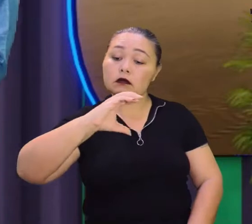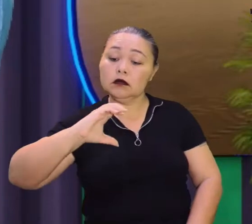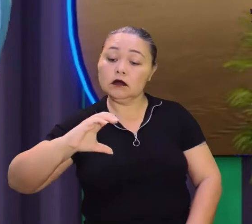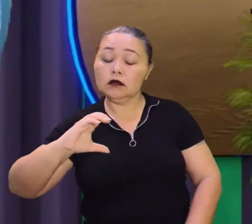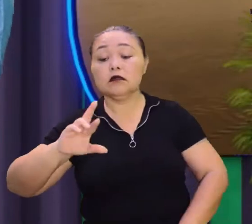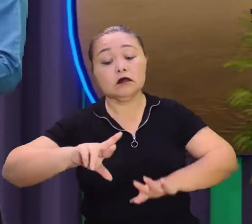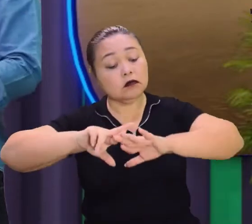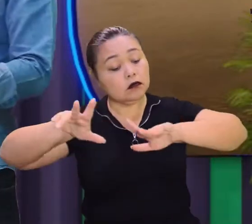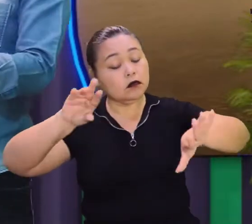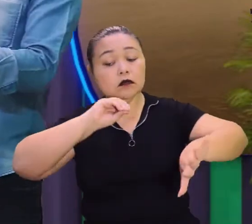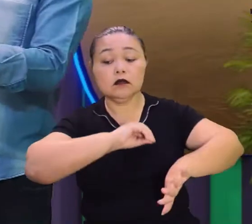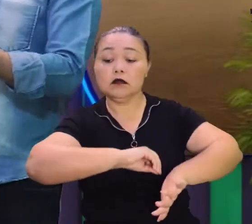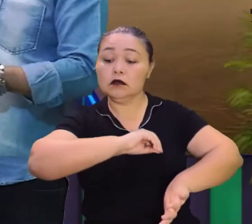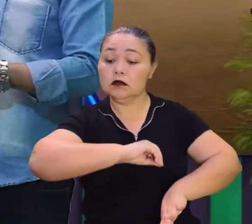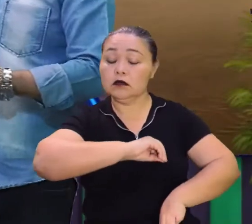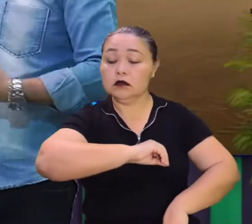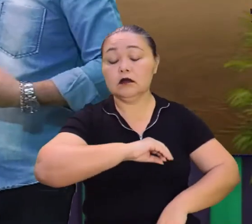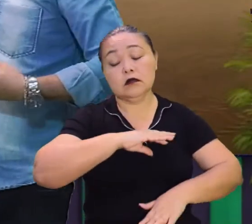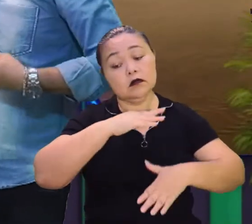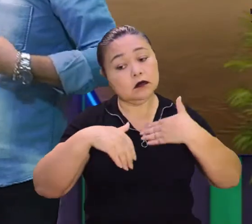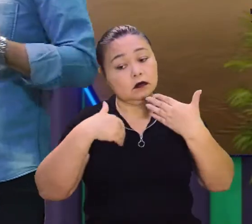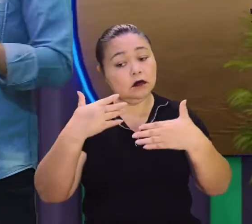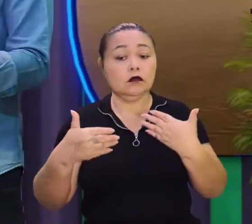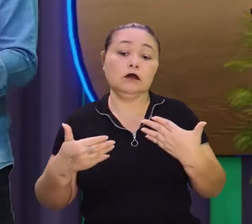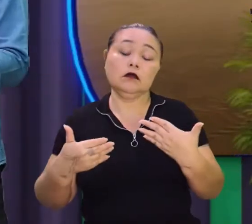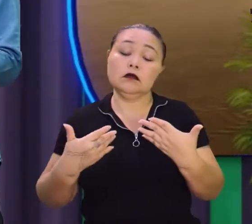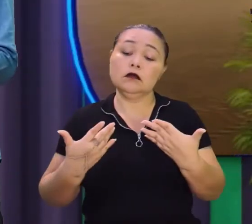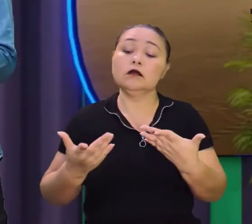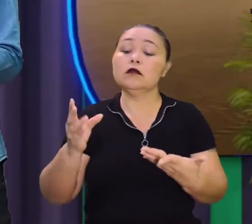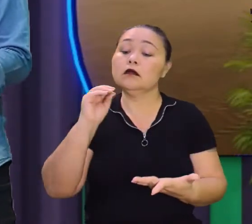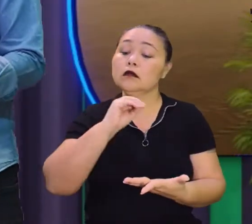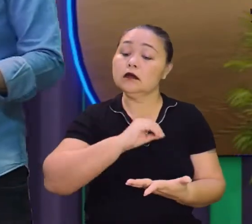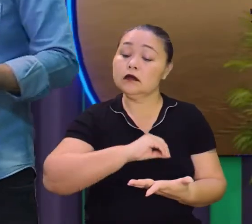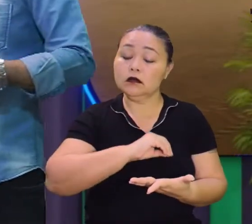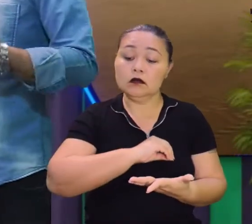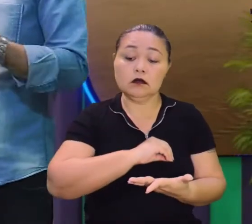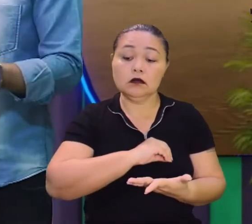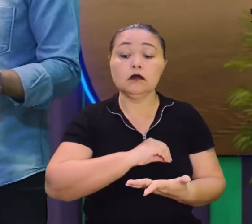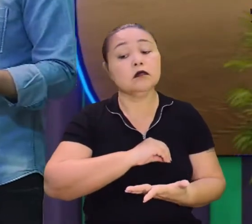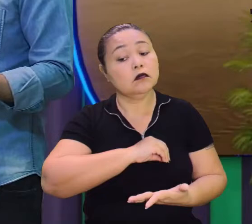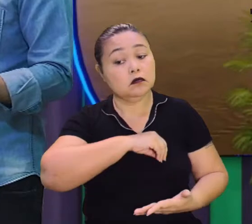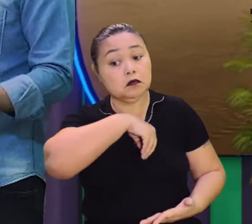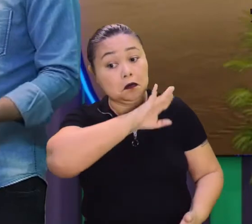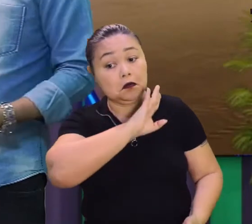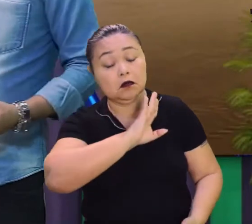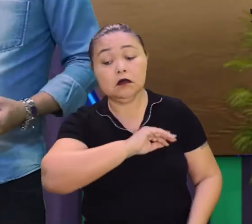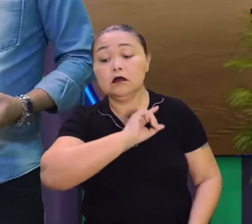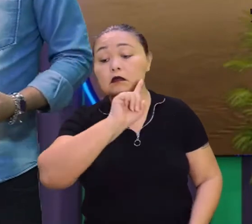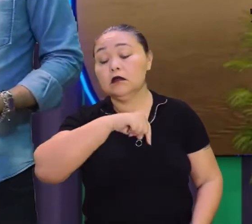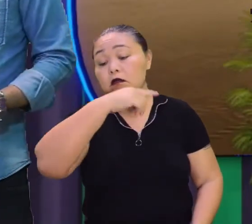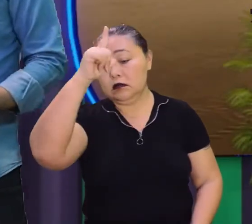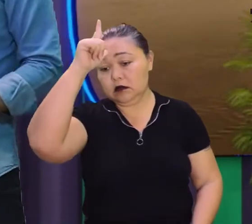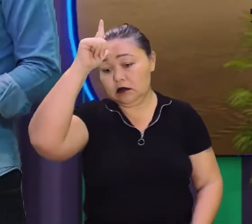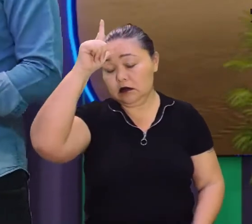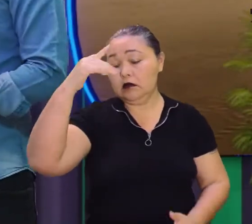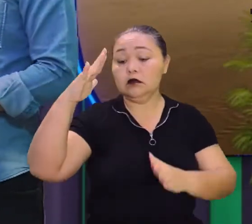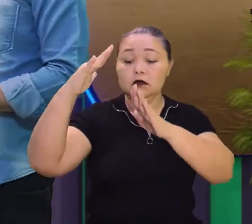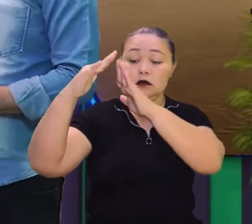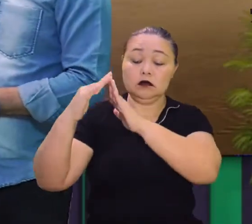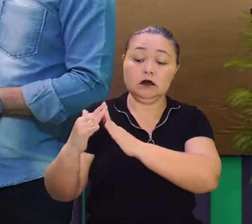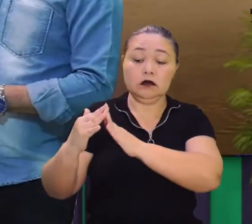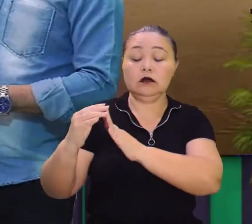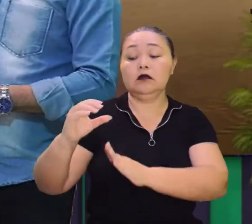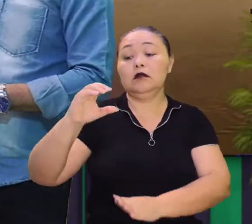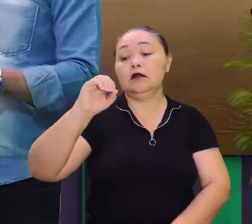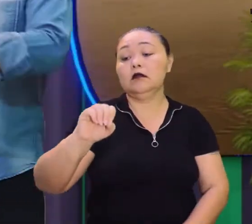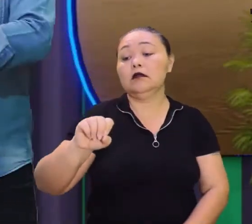diferença salarial, né? Mais avançada, um dinheiro que o pessoal ganha lá, um poder aquisitivo bem maior do que as pessoas que estão